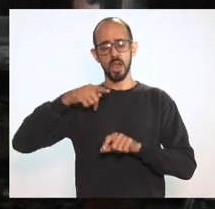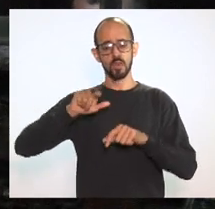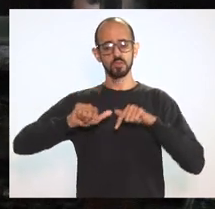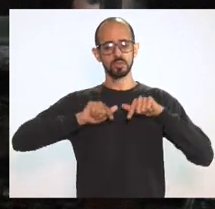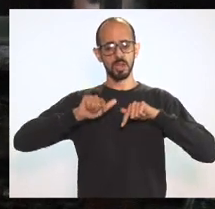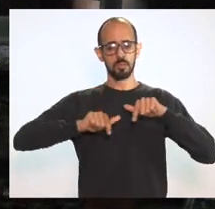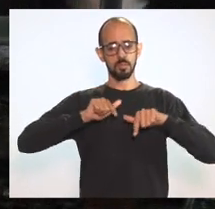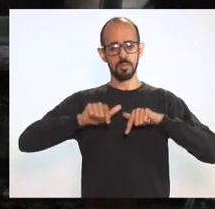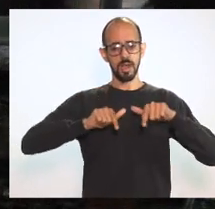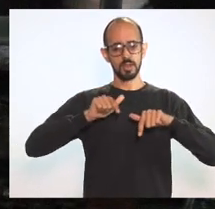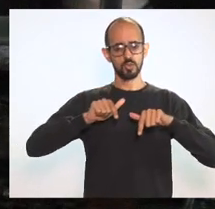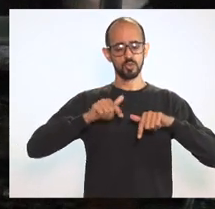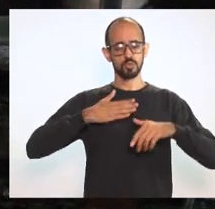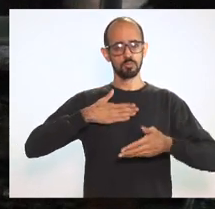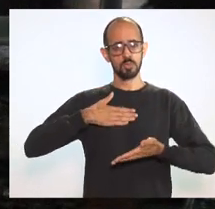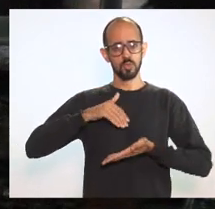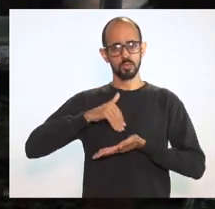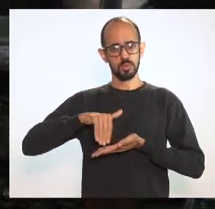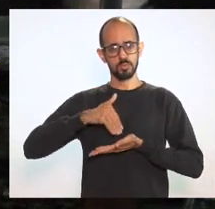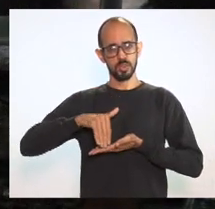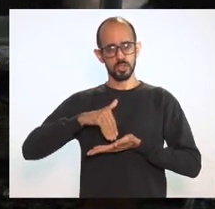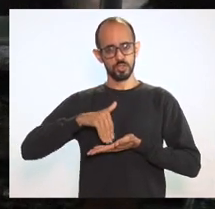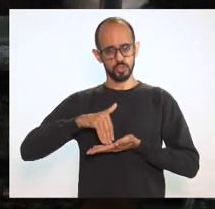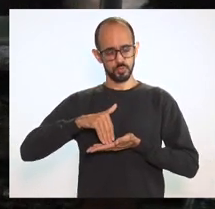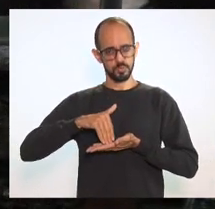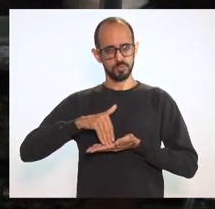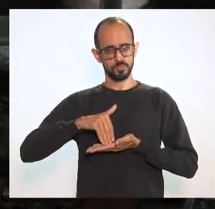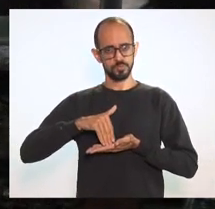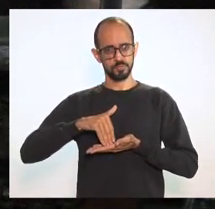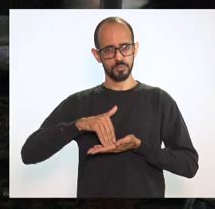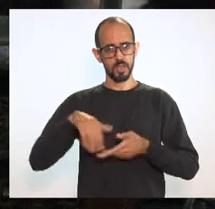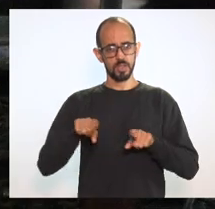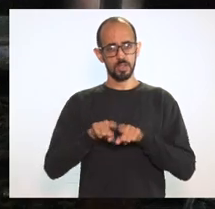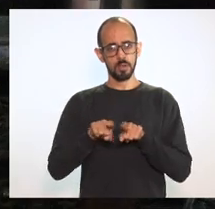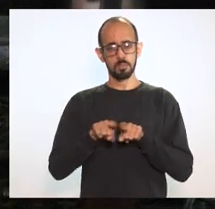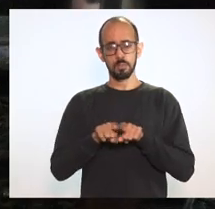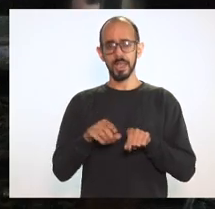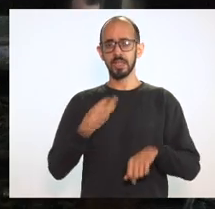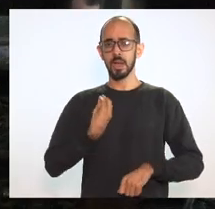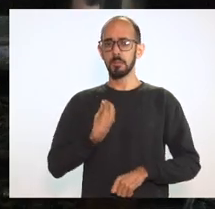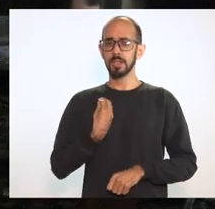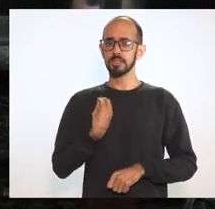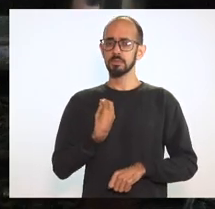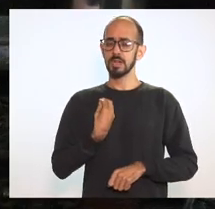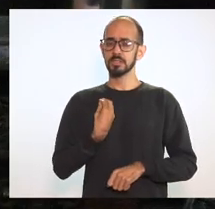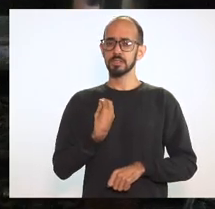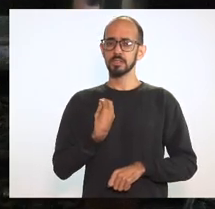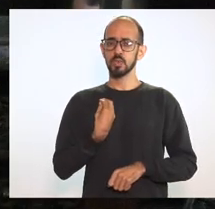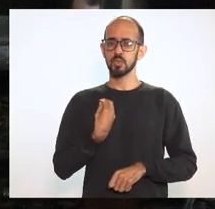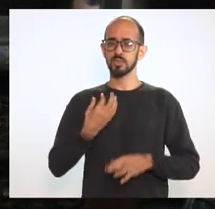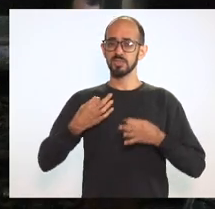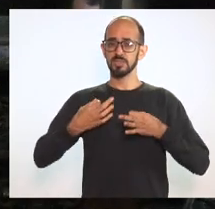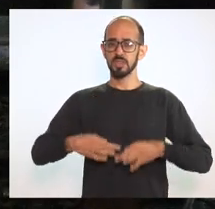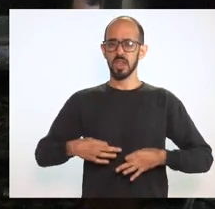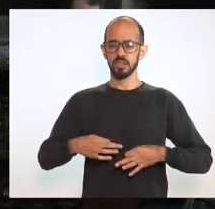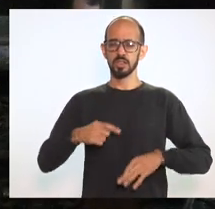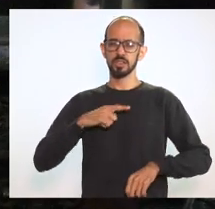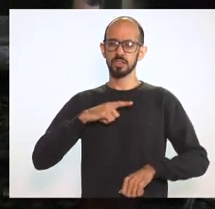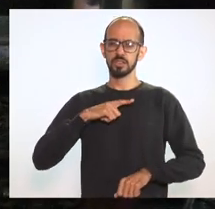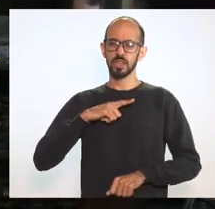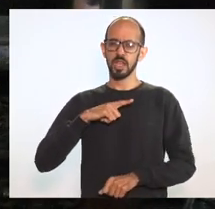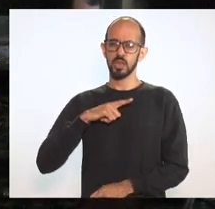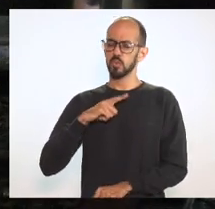trabalhos do meu gabinete, da participação efetiva que tenho